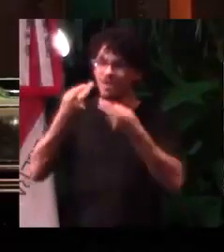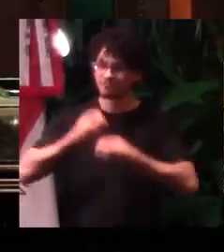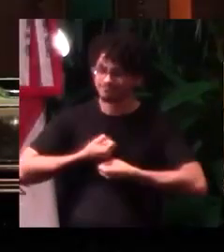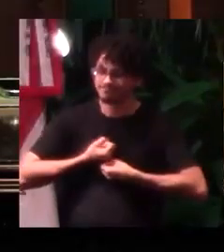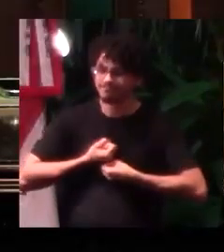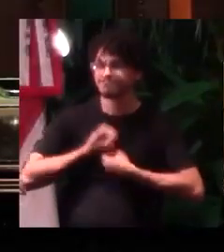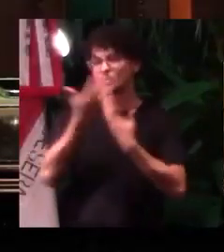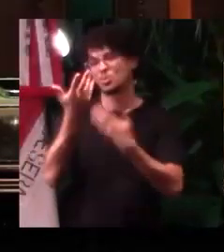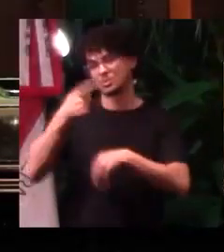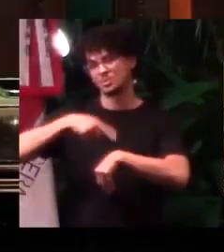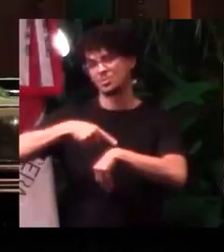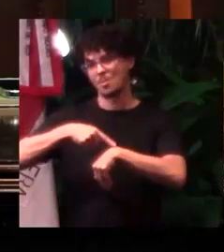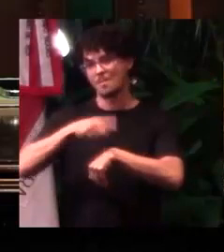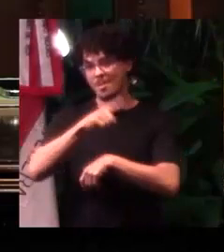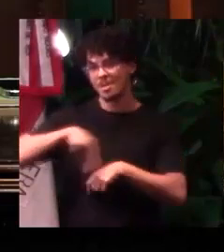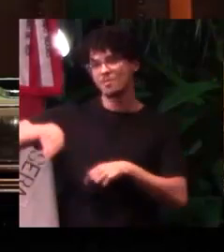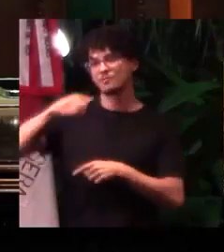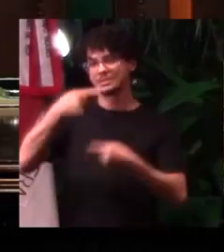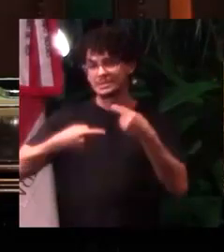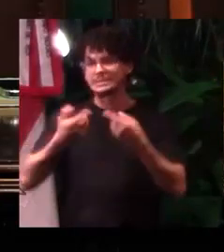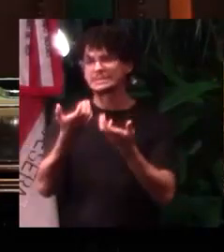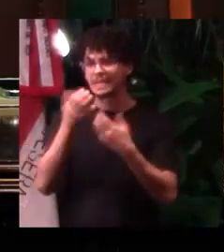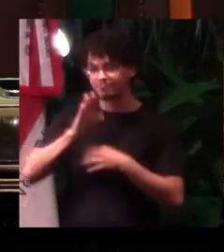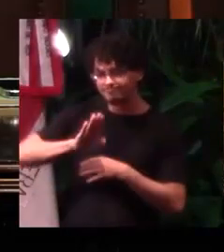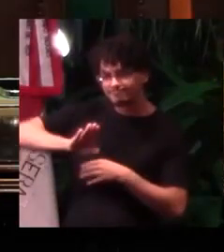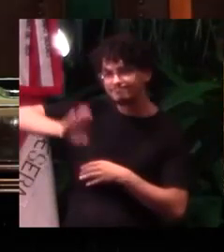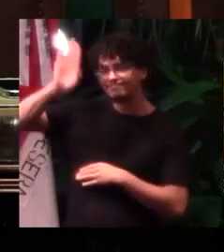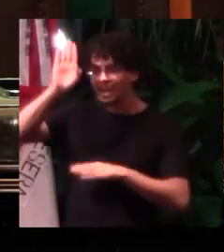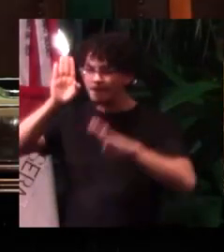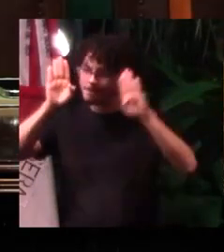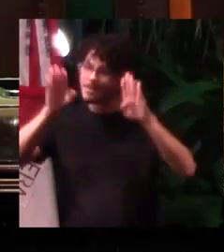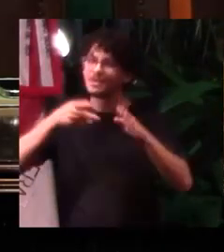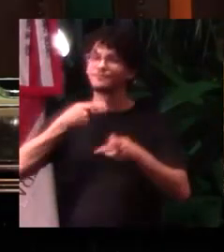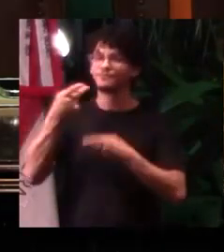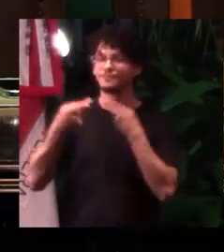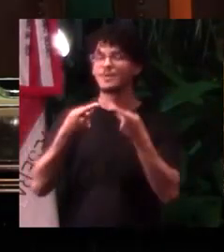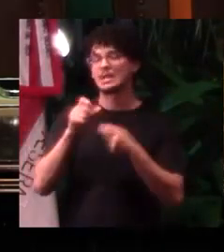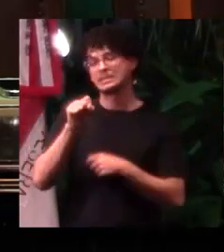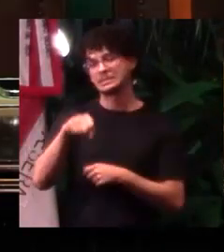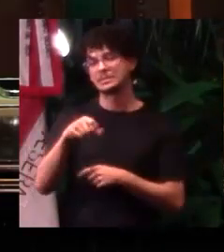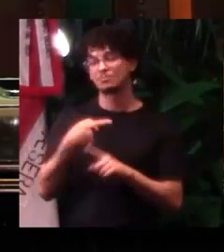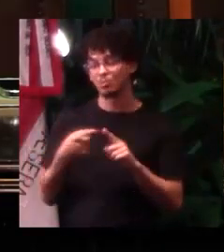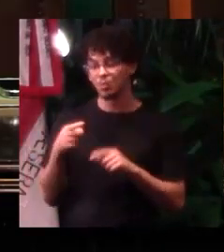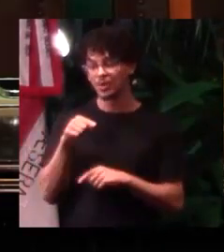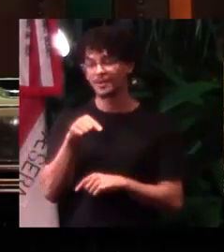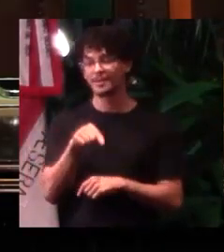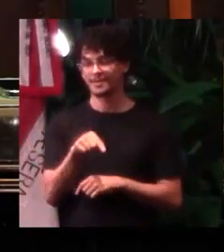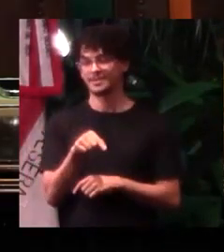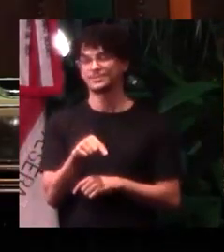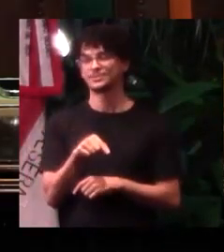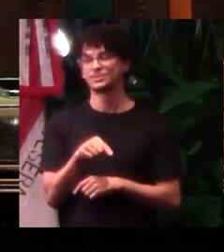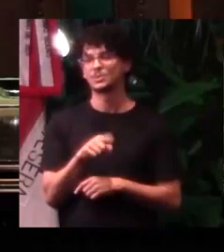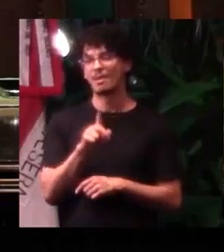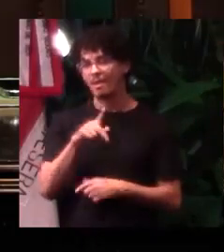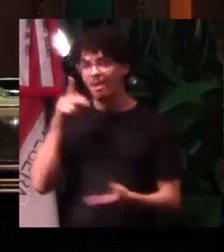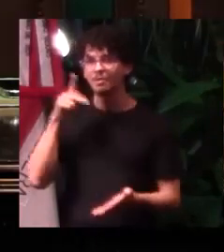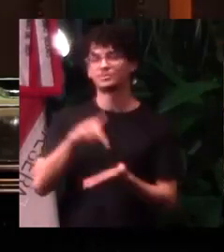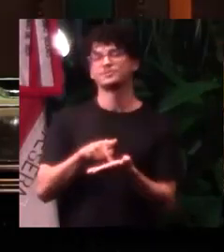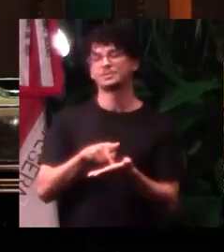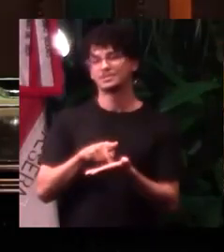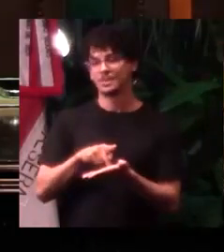fazerem as suas indagações, as suas colocações, porque isso é, de fato,